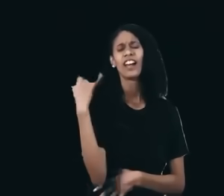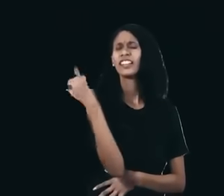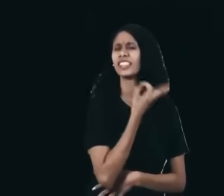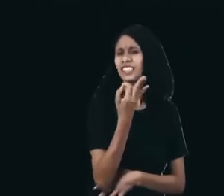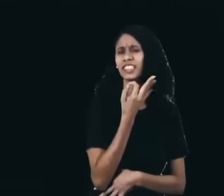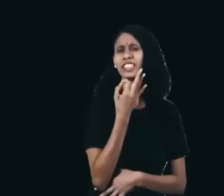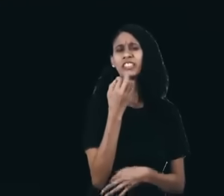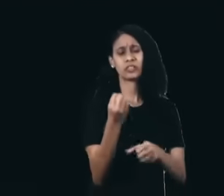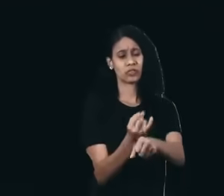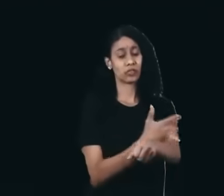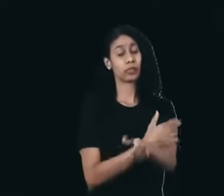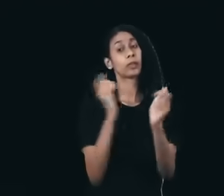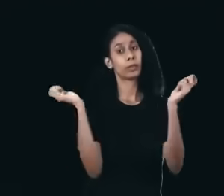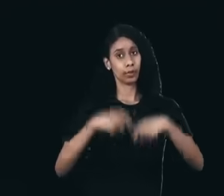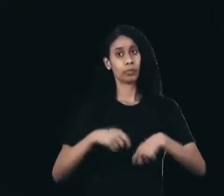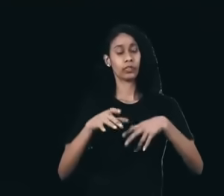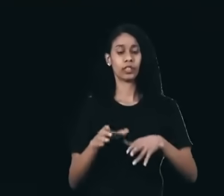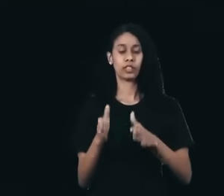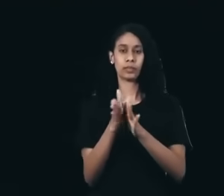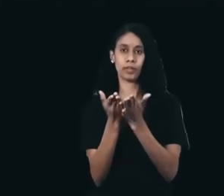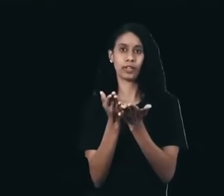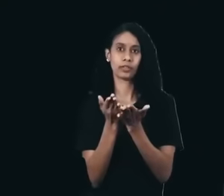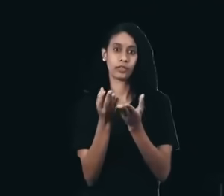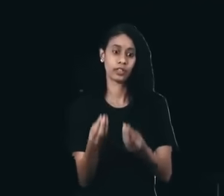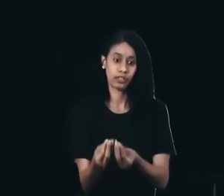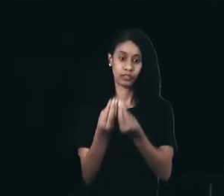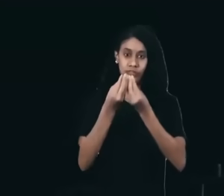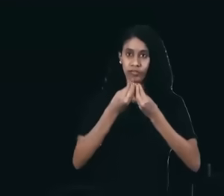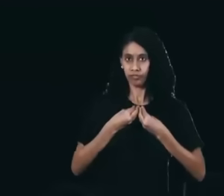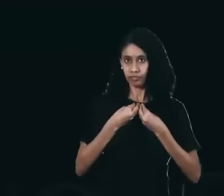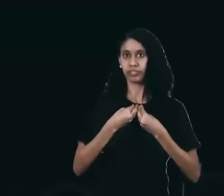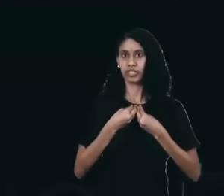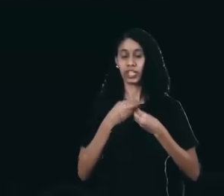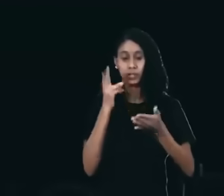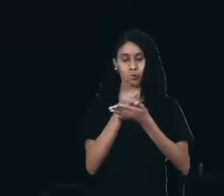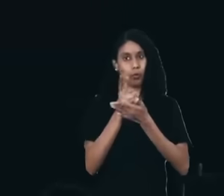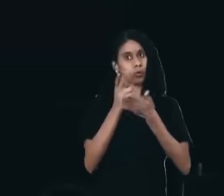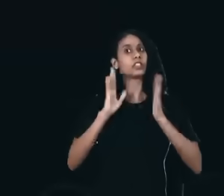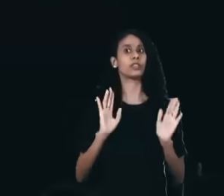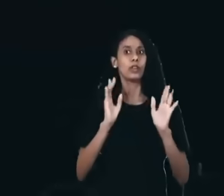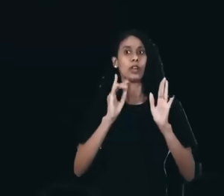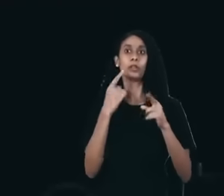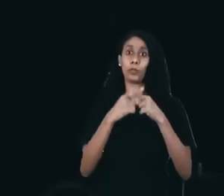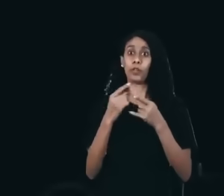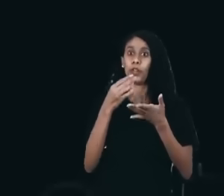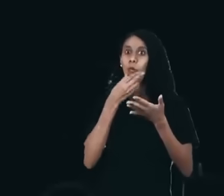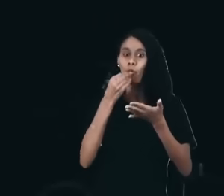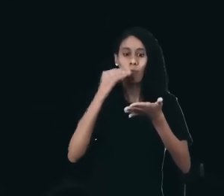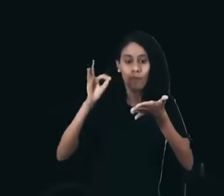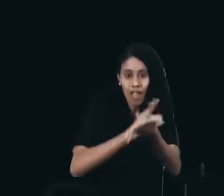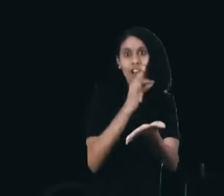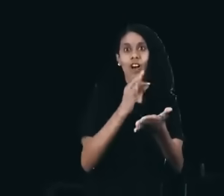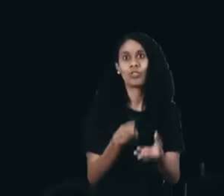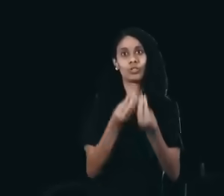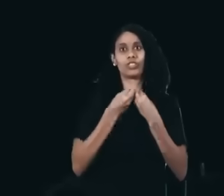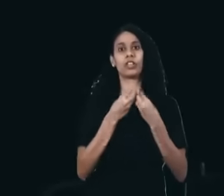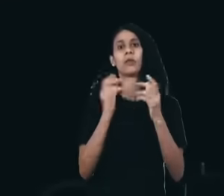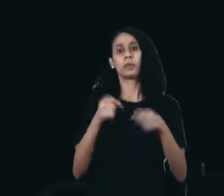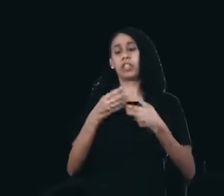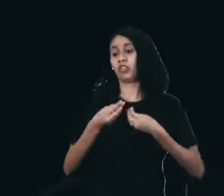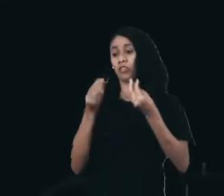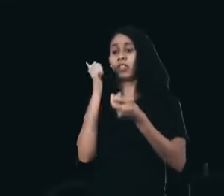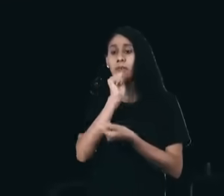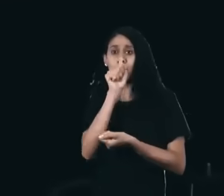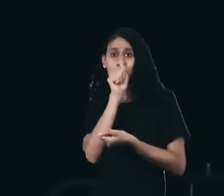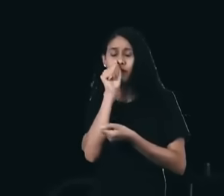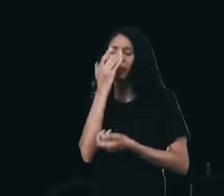poderia ter pego o livro do pastor e ter ficado para ela. Afinal, foi o próprio autor que deu o livro para ela. Ela poderia ter dito, vou dar esse livro para minha mãe, vou dar